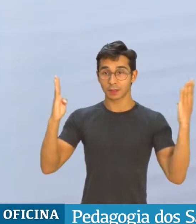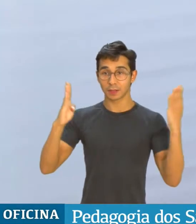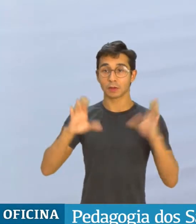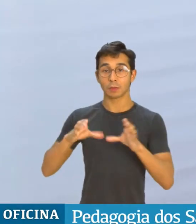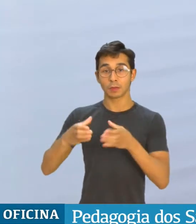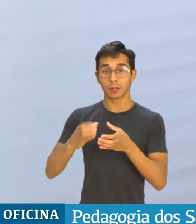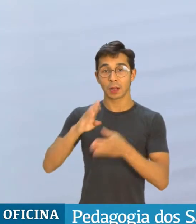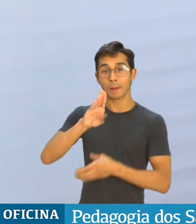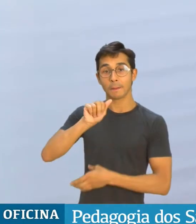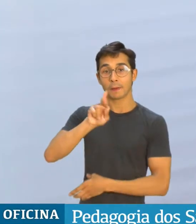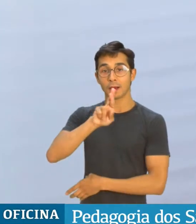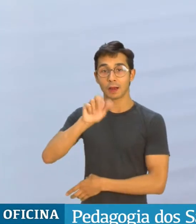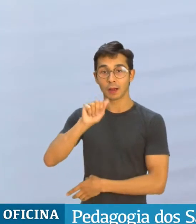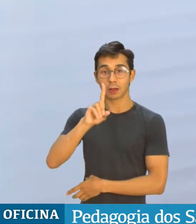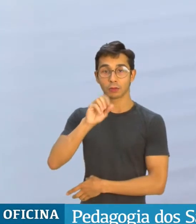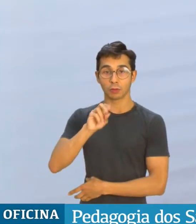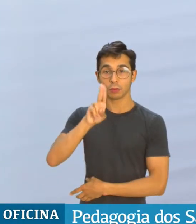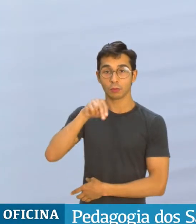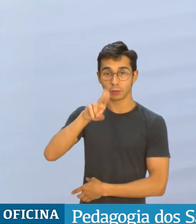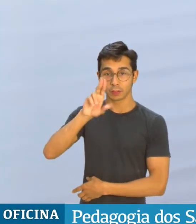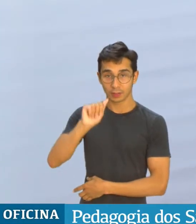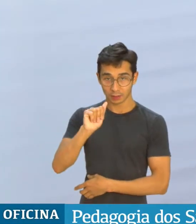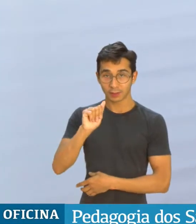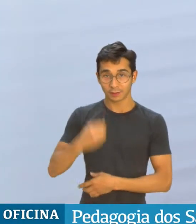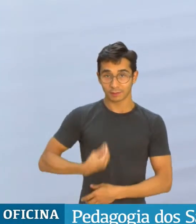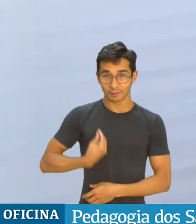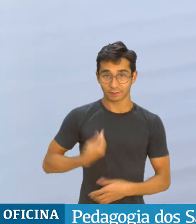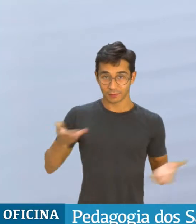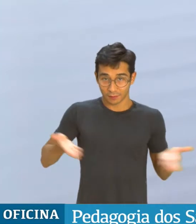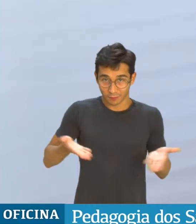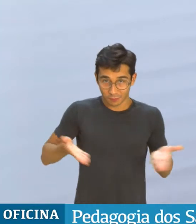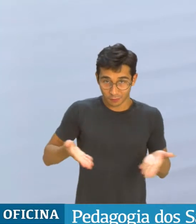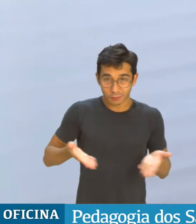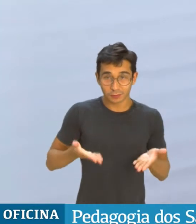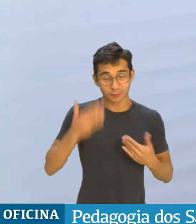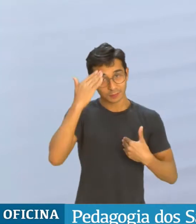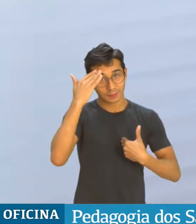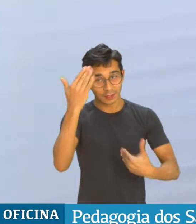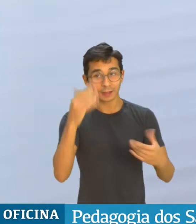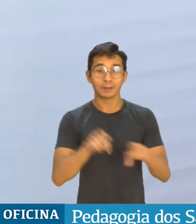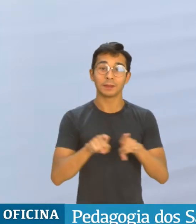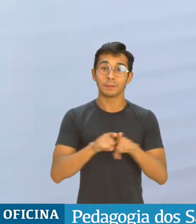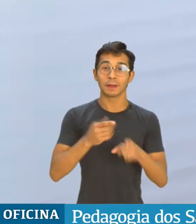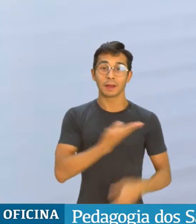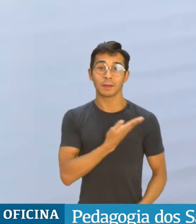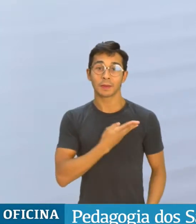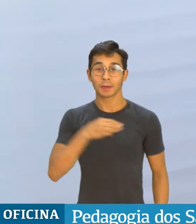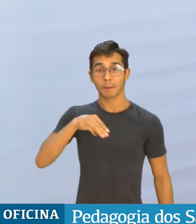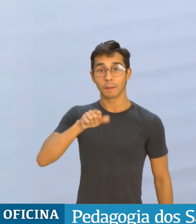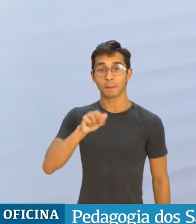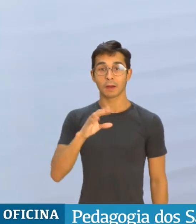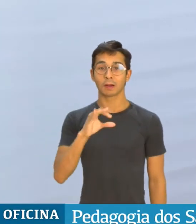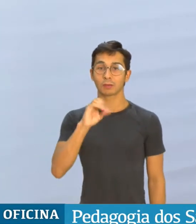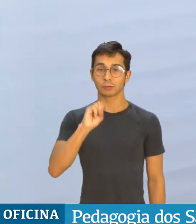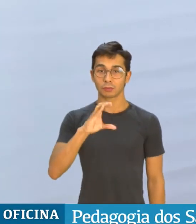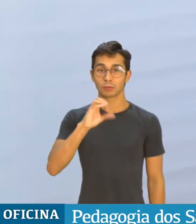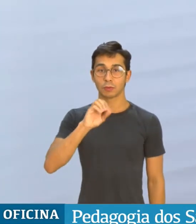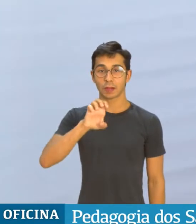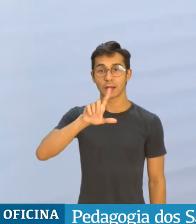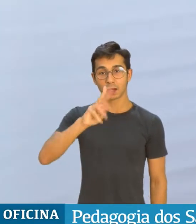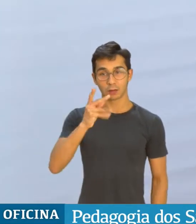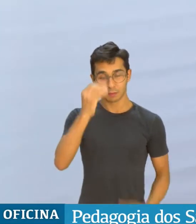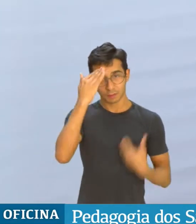do Una, que estão aqui conosco mais uma vez. Quero agradecer também ao nosso colega Marcos Coelho e à equipe